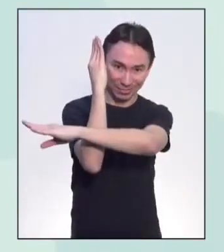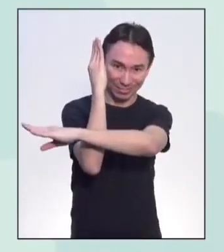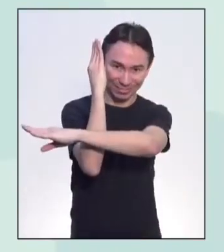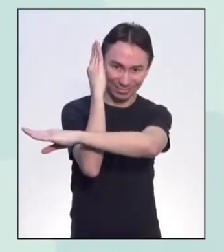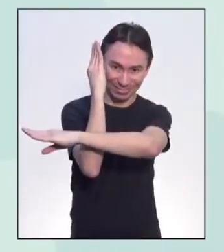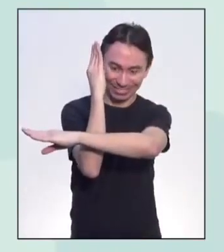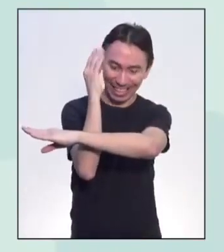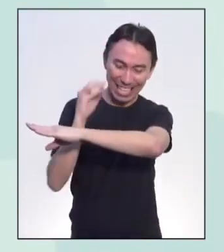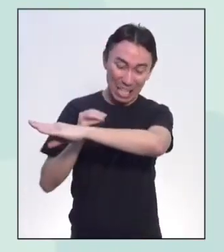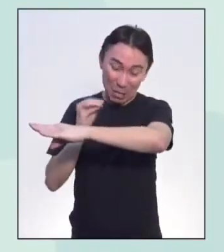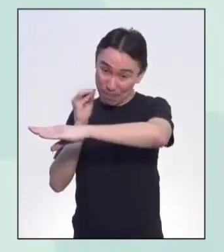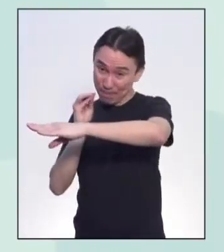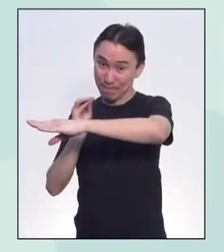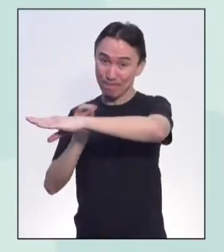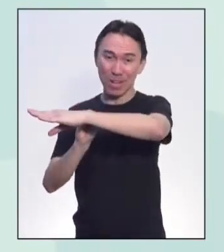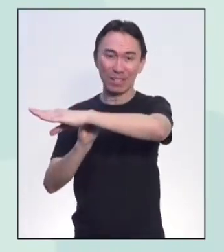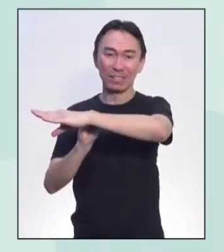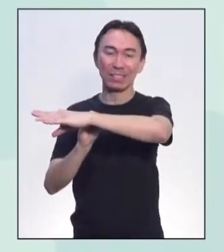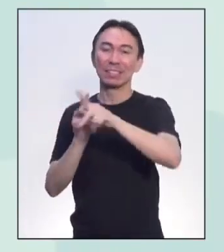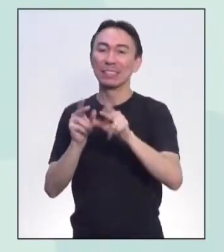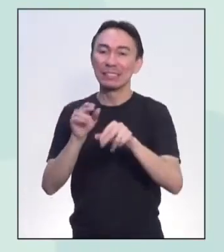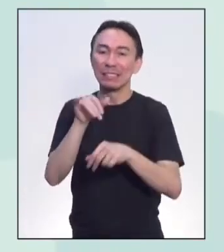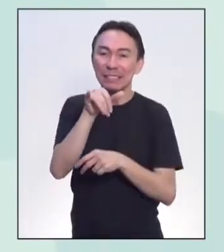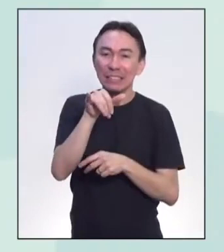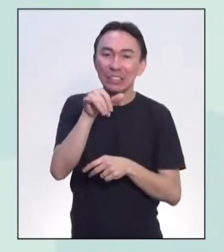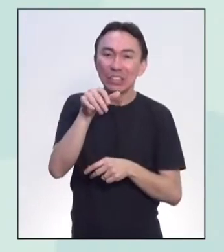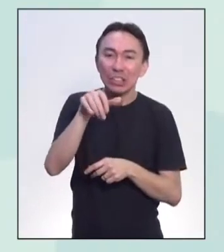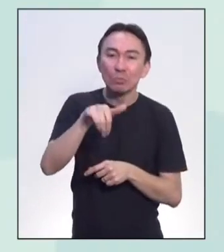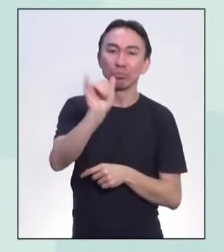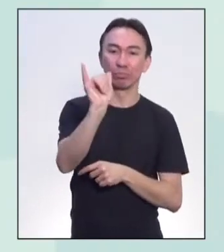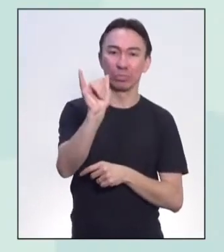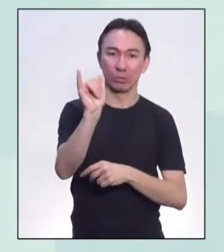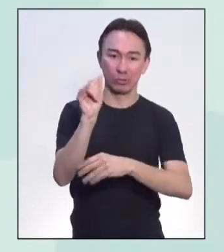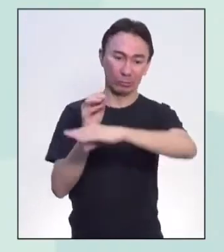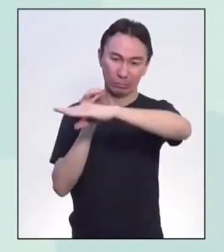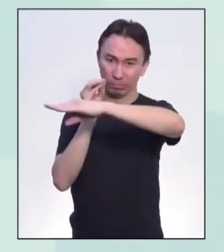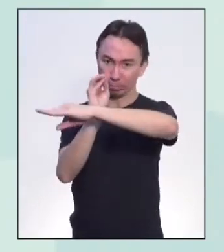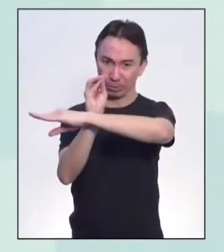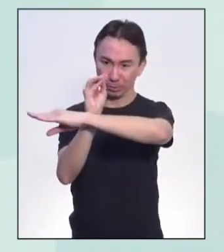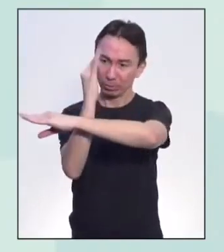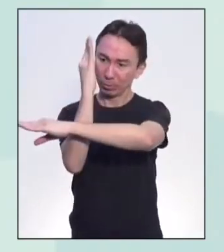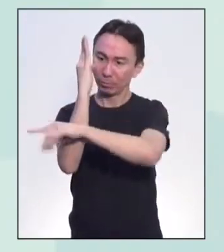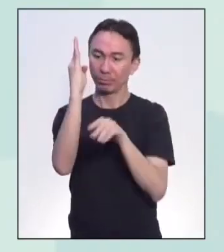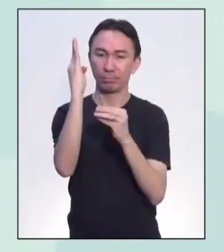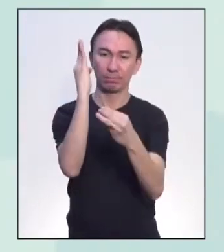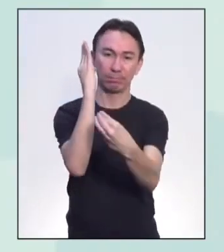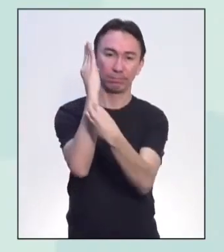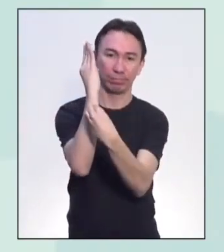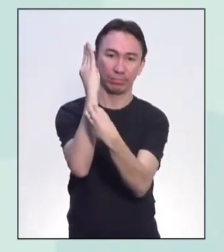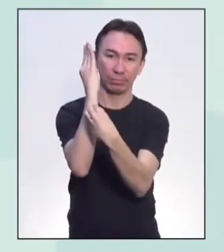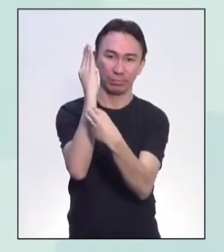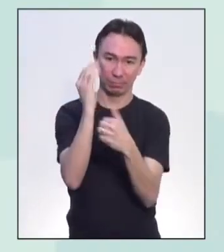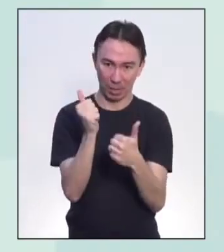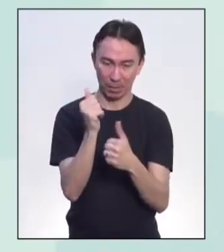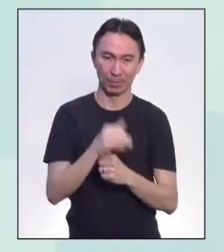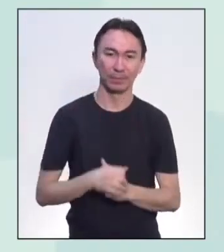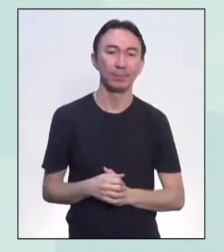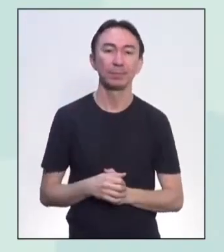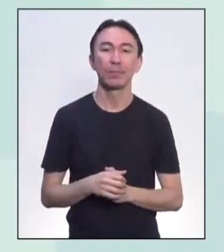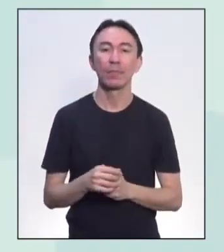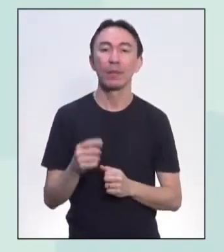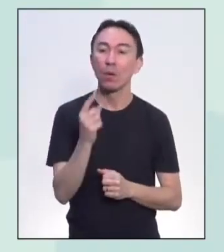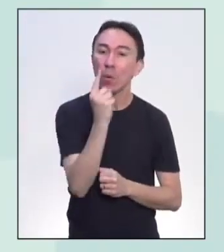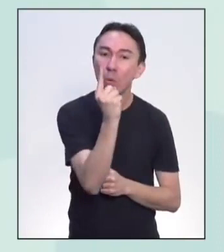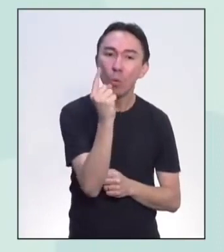tem valor de y, é em cima do eixo y. Tá bom. Próximo par, 1